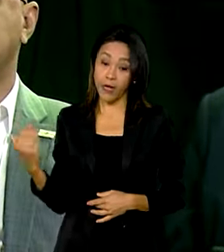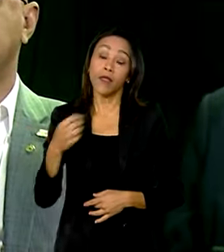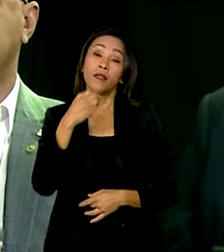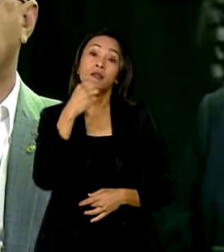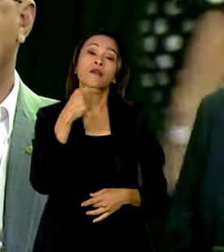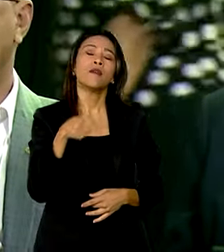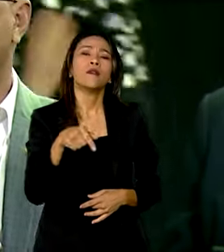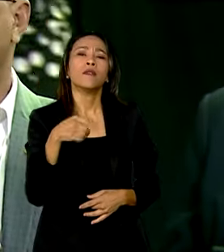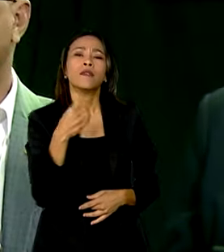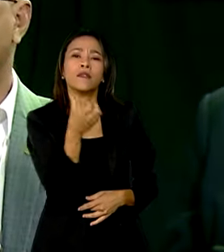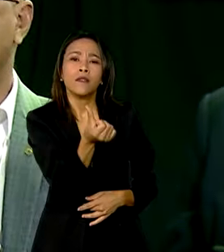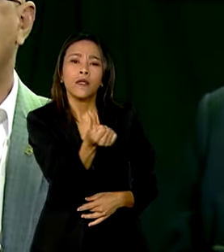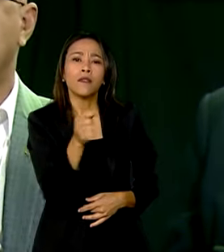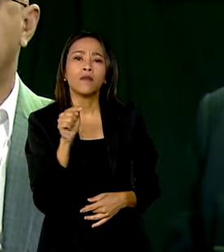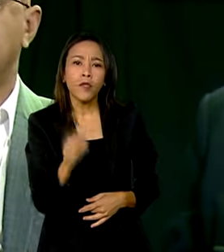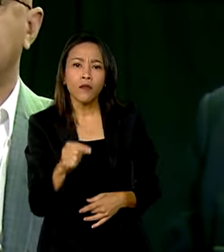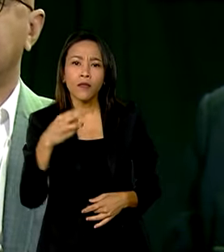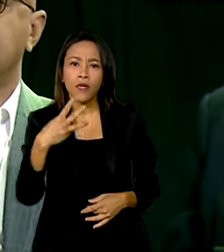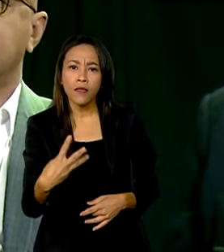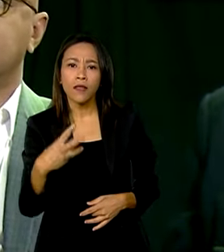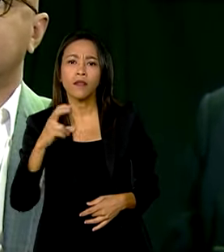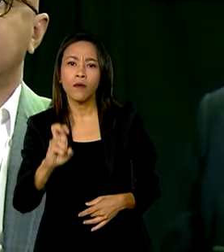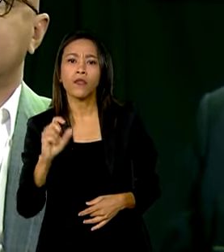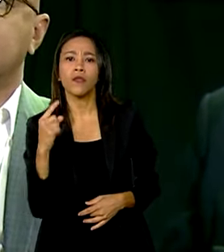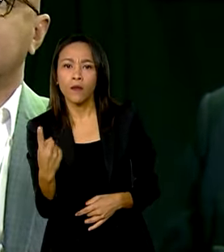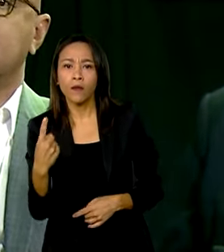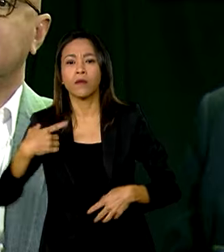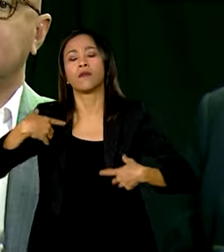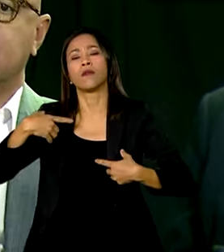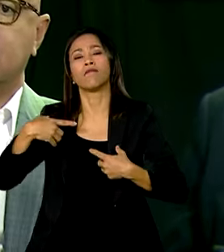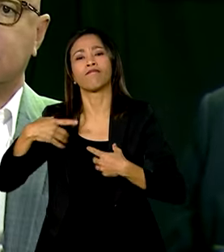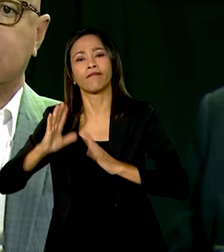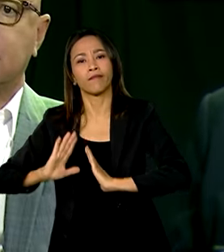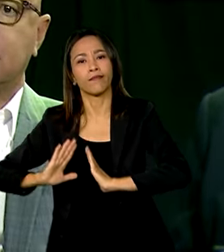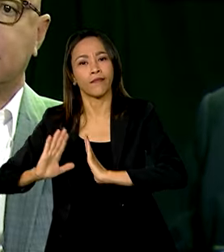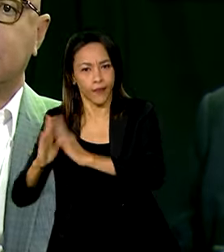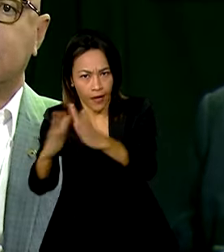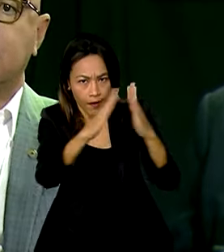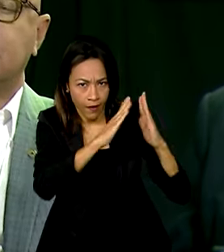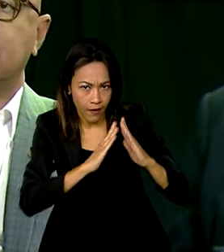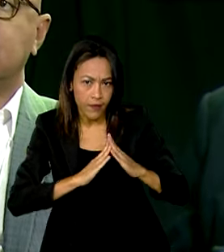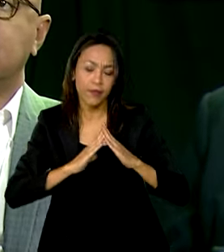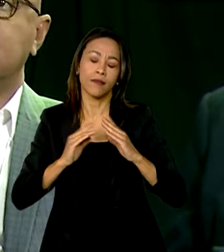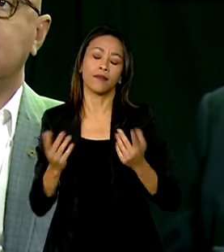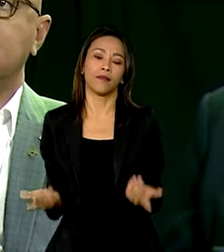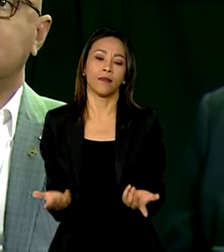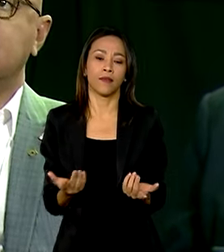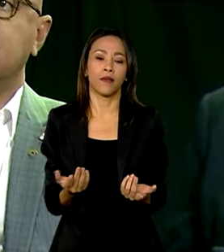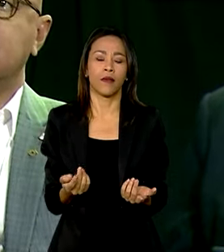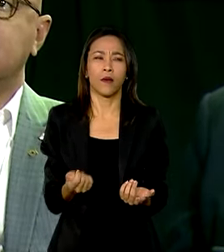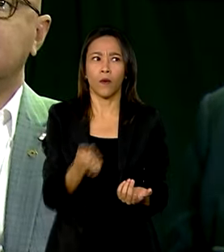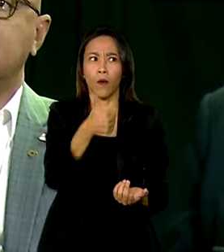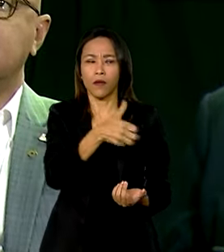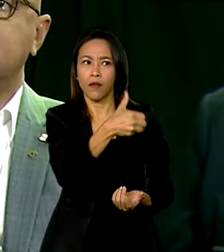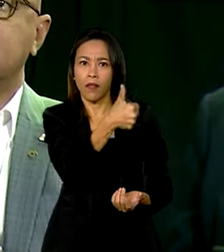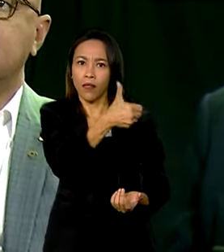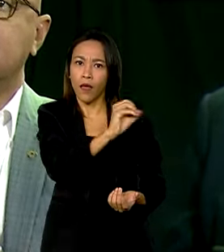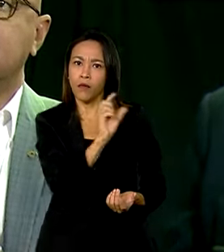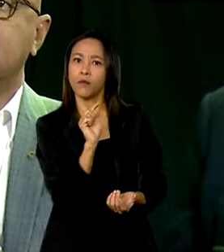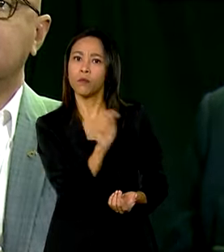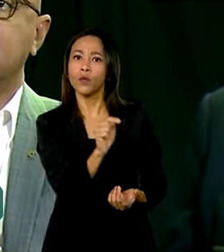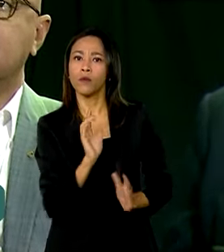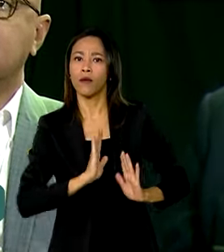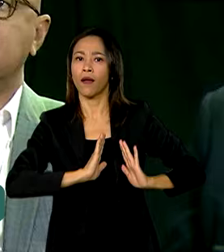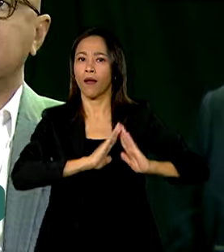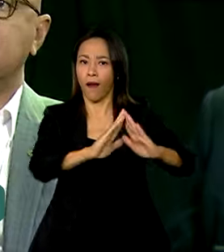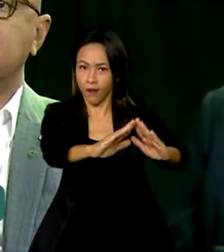1.351 nova unidade, está cerca de quase 10 mil unidades aqui para o